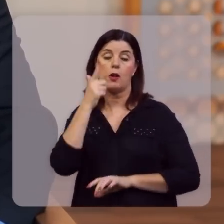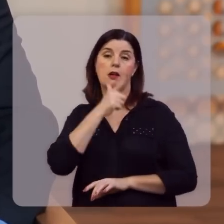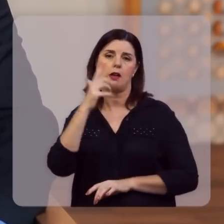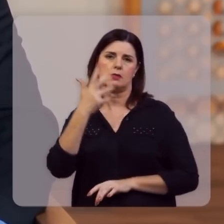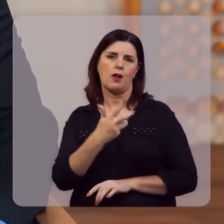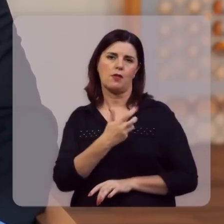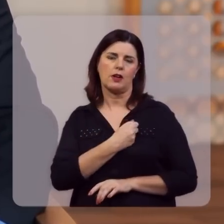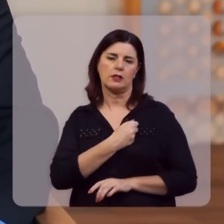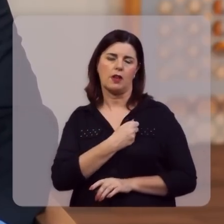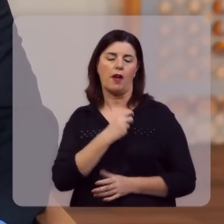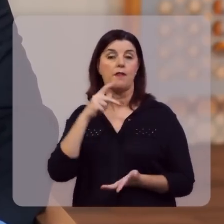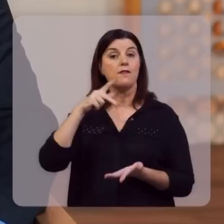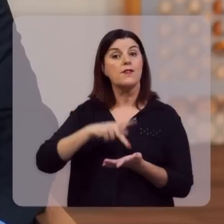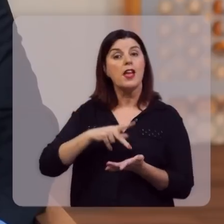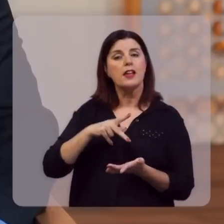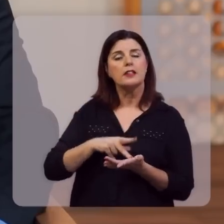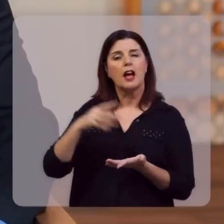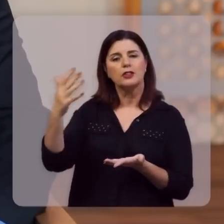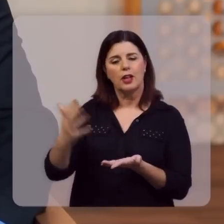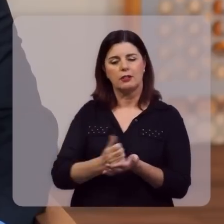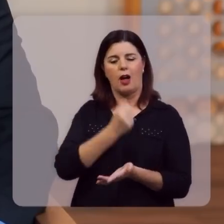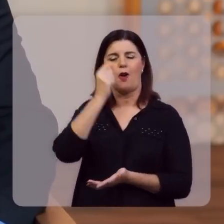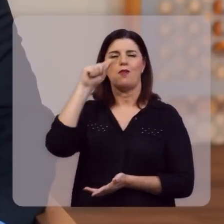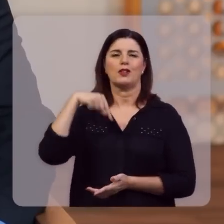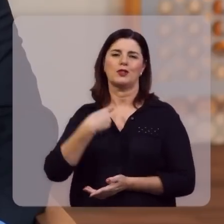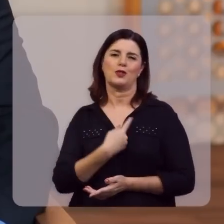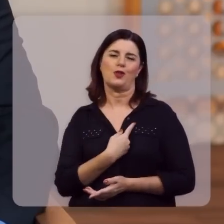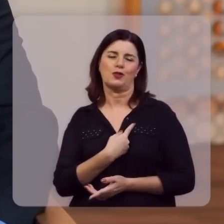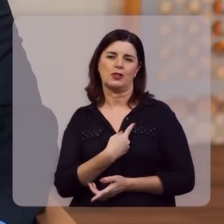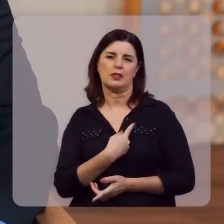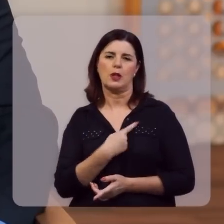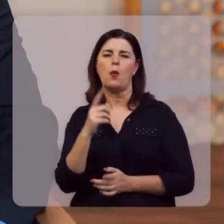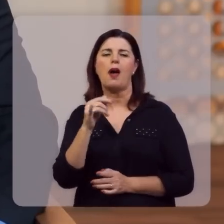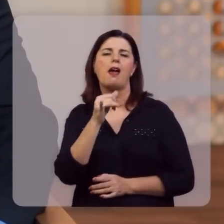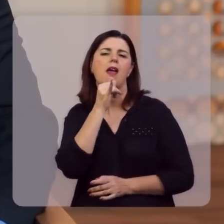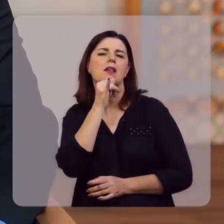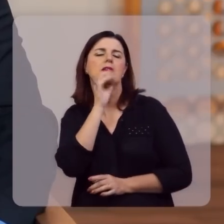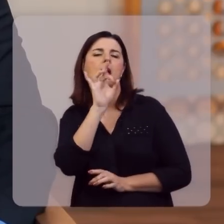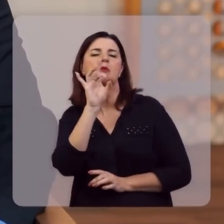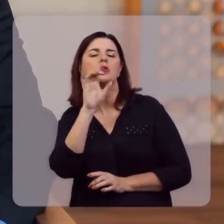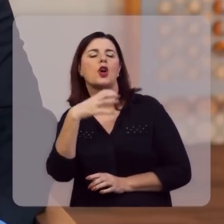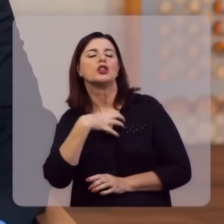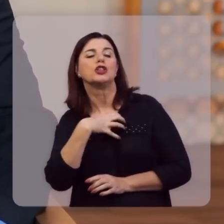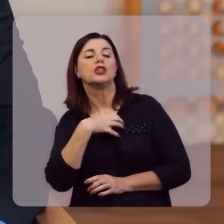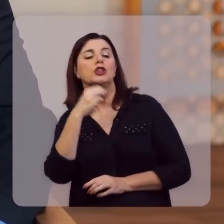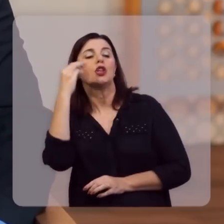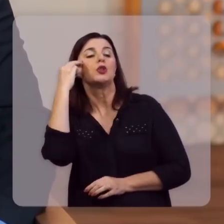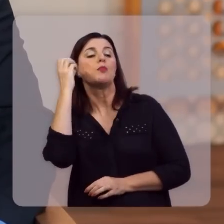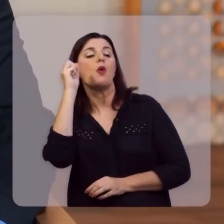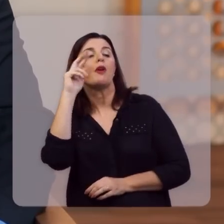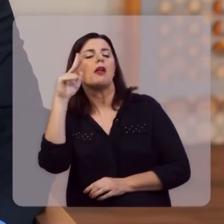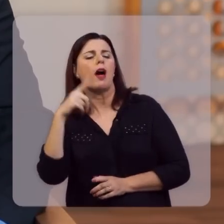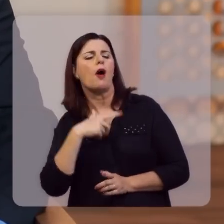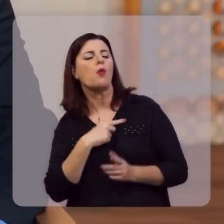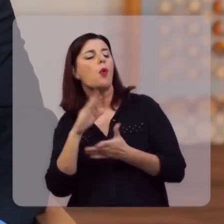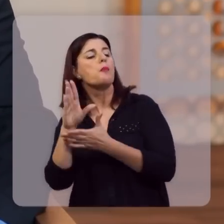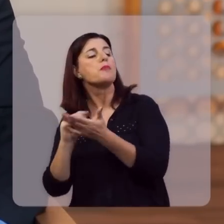ser salvos. Ele de fato resgata. Ele não é apenas um modelo de conduta moral em que alguém diga